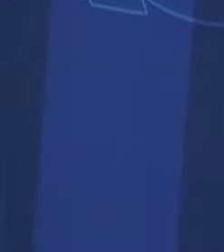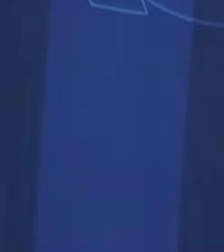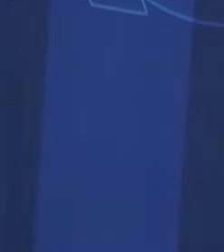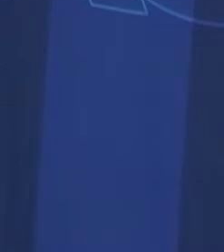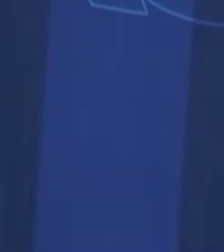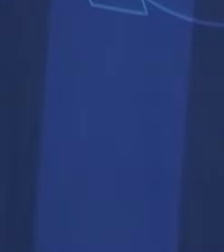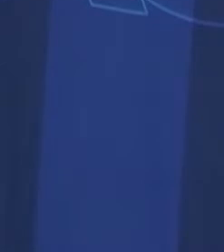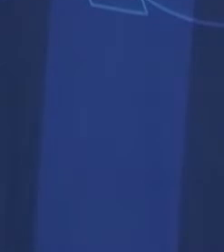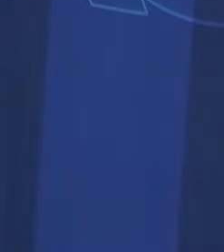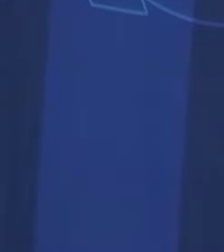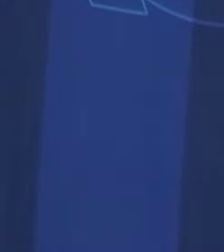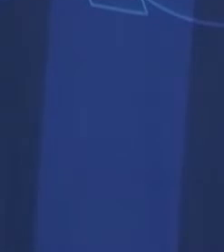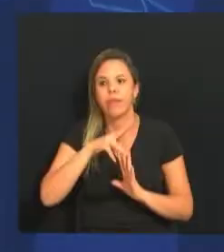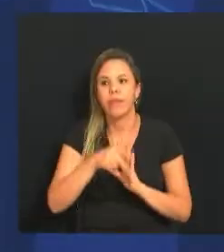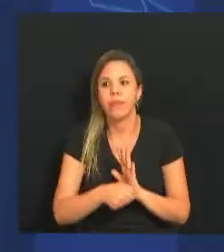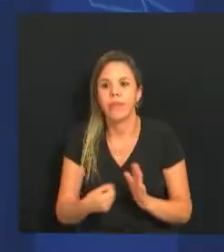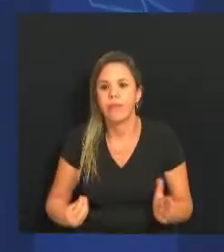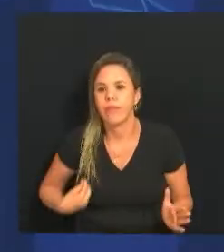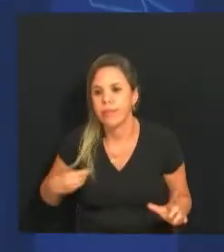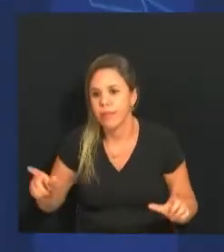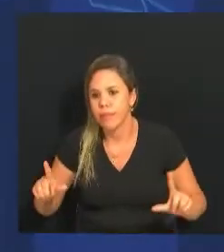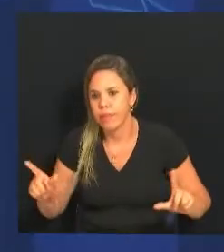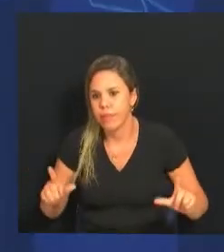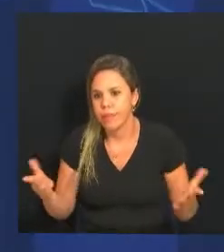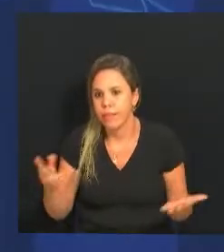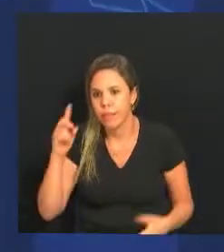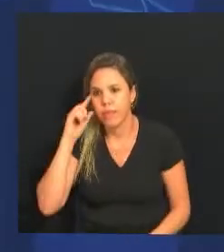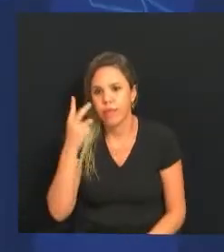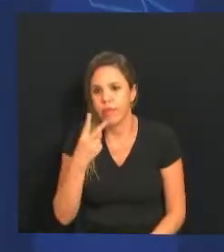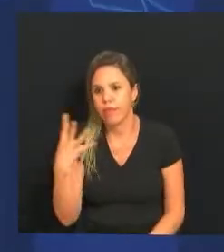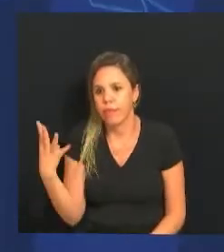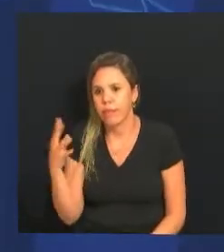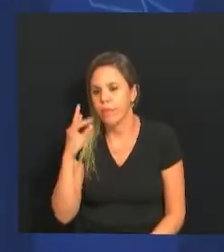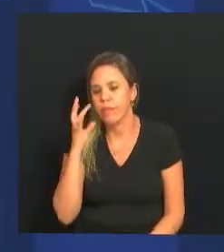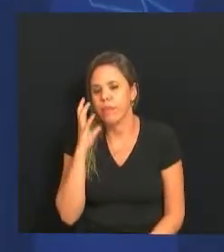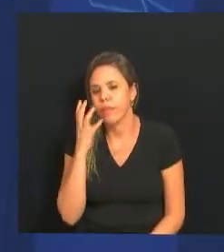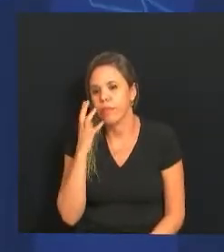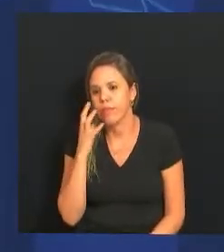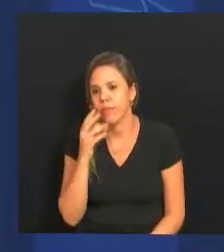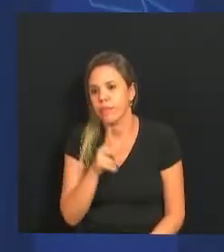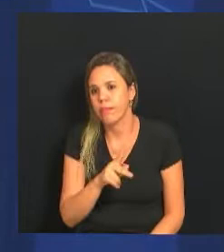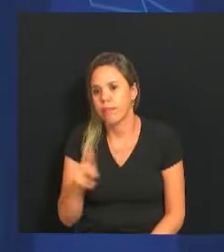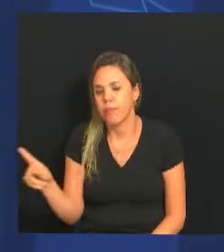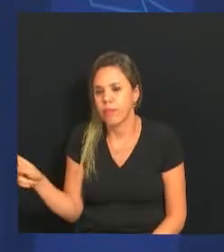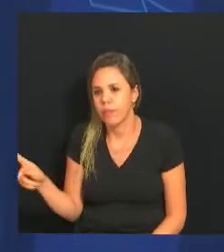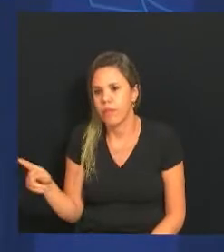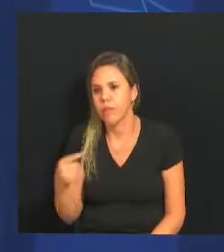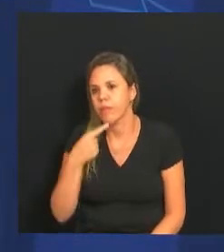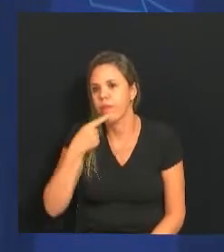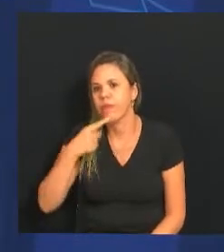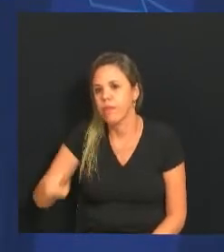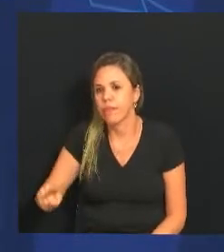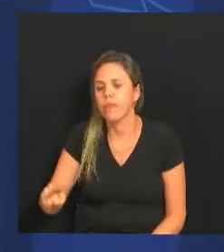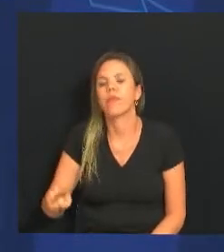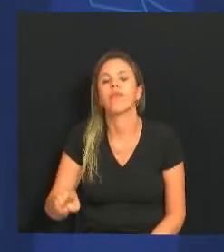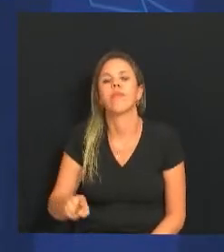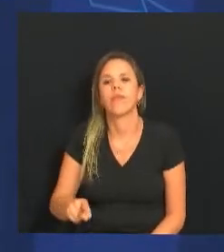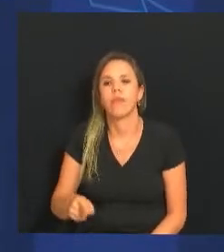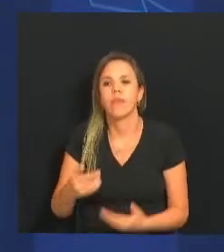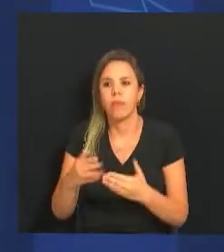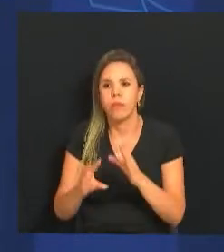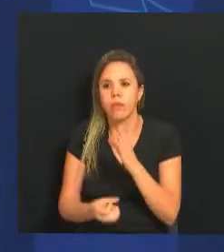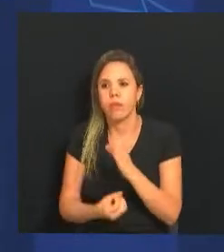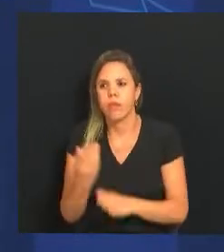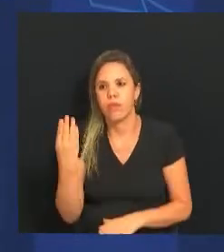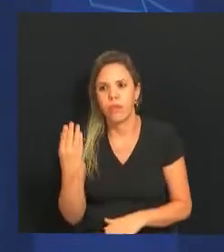Olá, Giro Ambiental tá no ar. No dia 24 de fevereiro, o presidente russo Vladimir Putin lançou o que ele